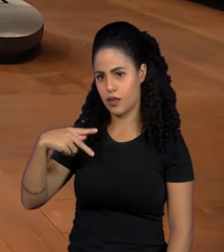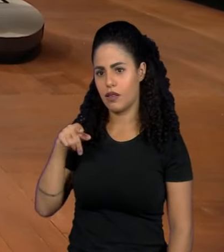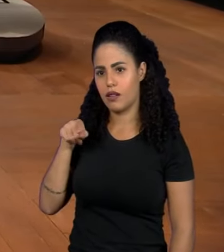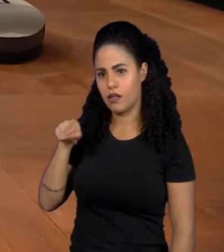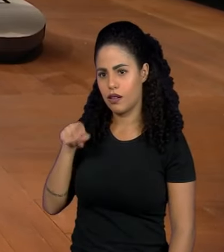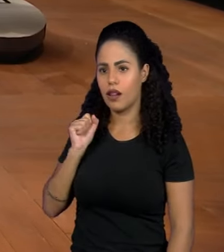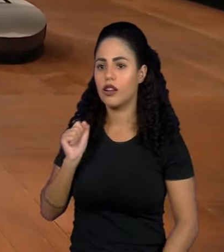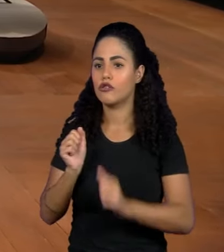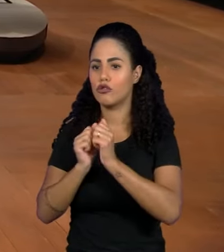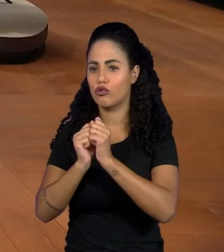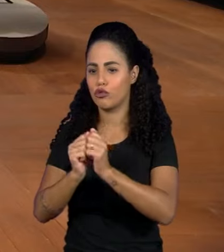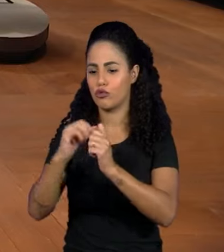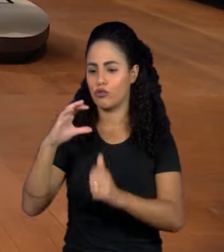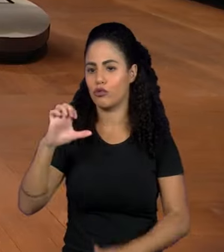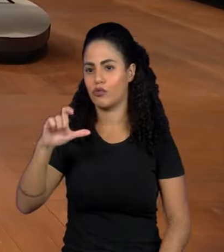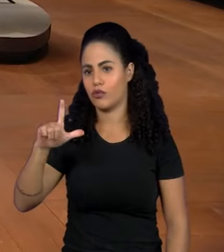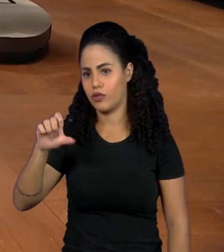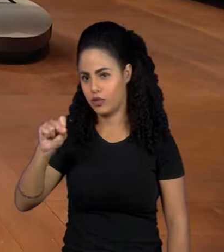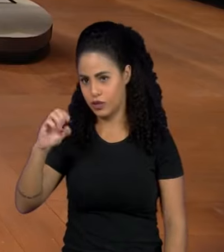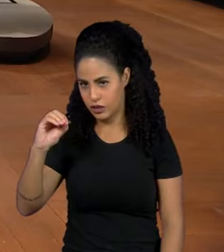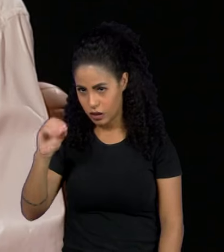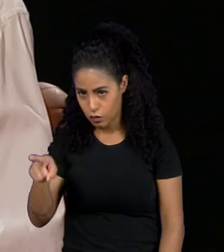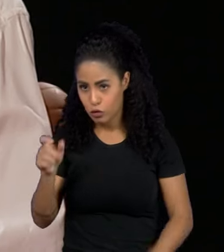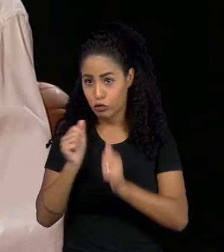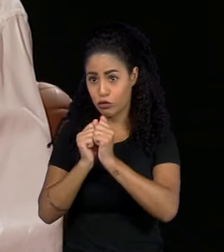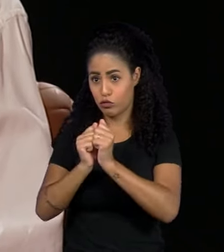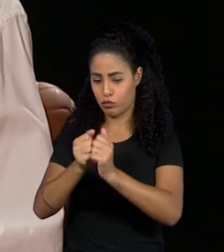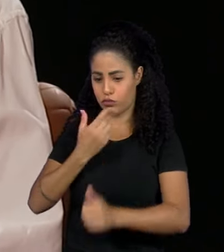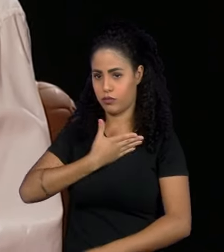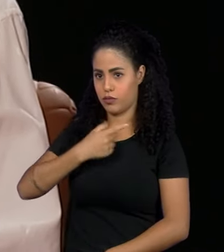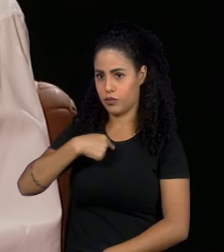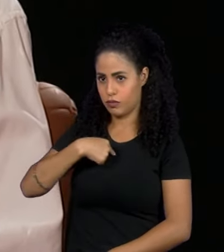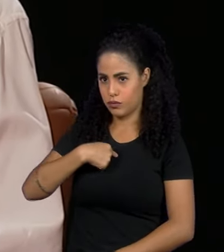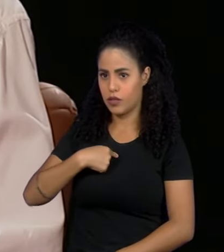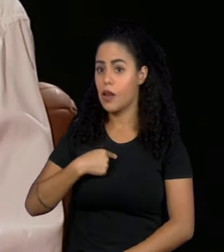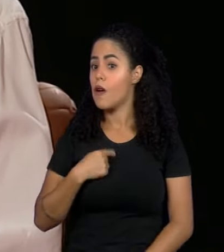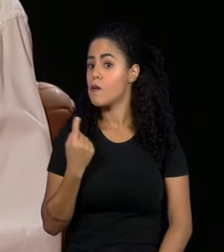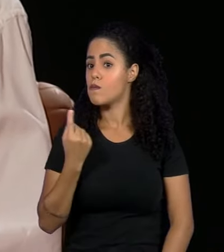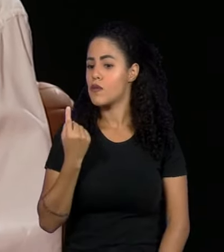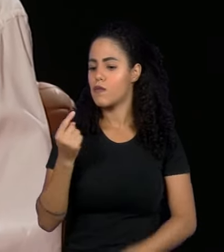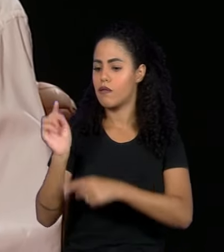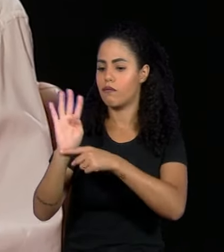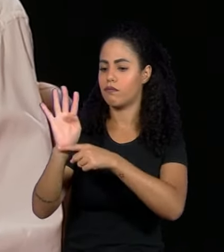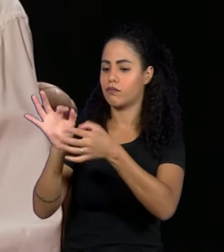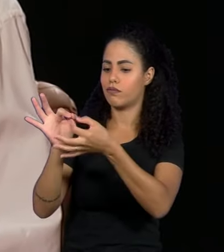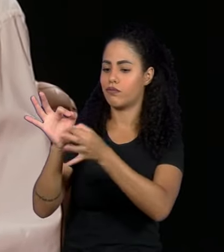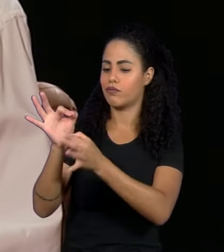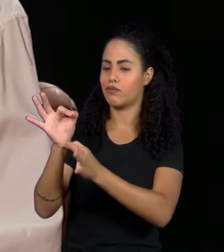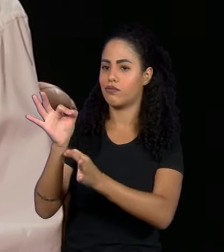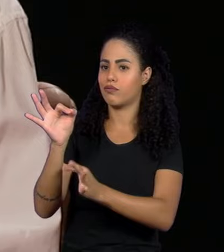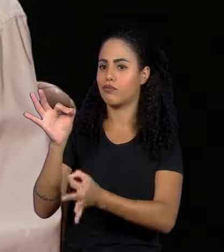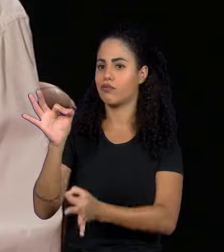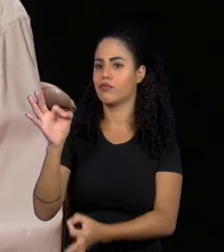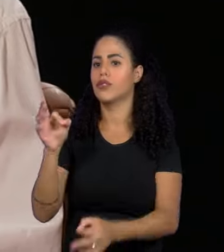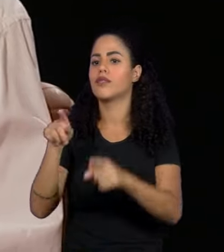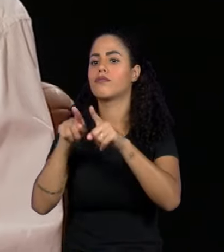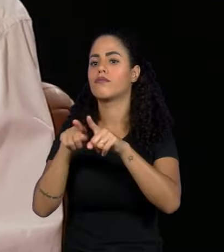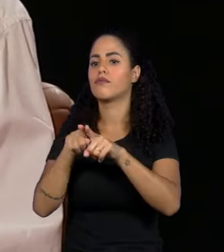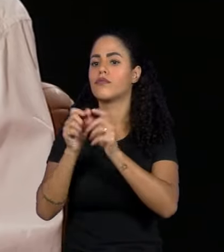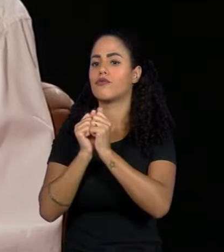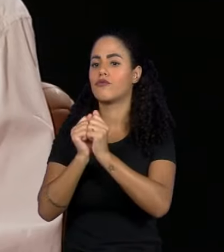com Celso Lucas, que era meu companheiro ali. O primeiro filme dele. E fiz um